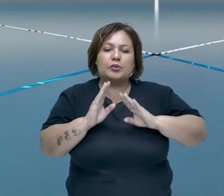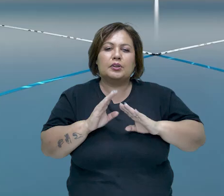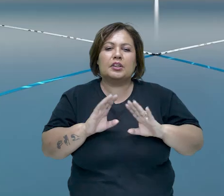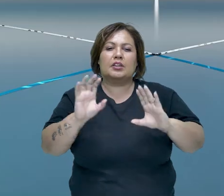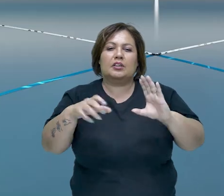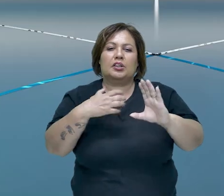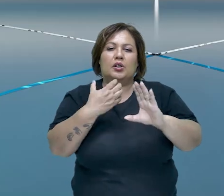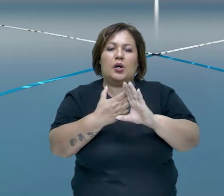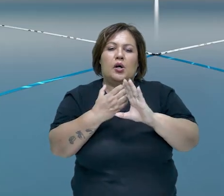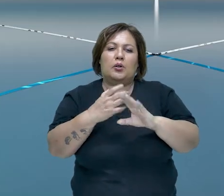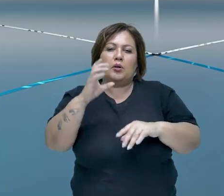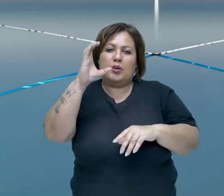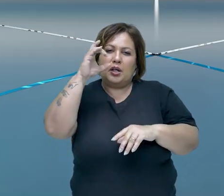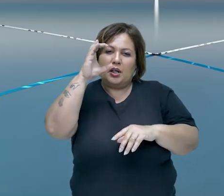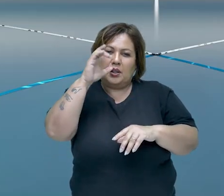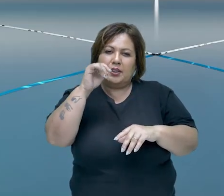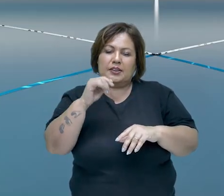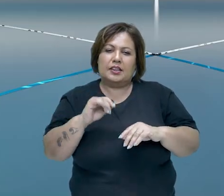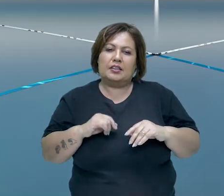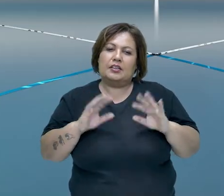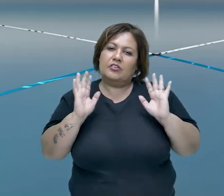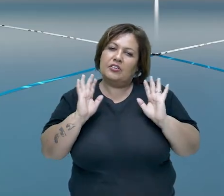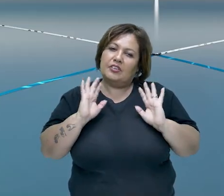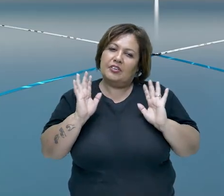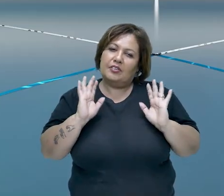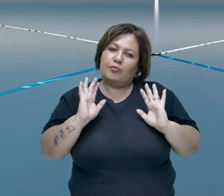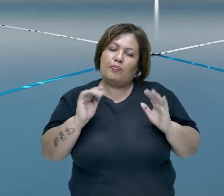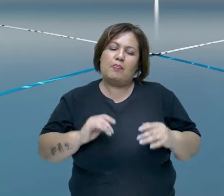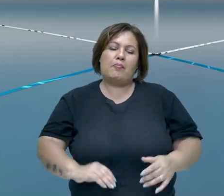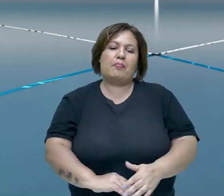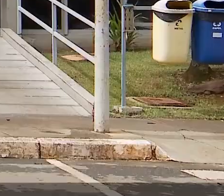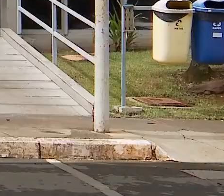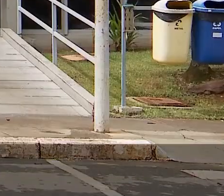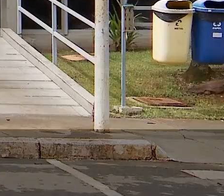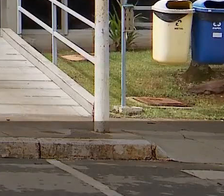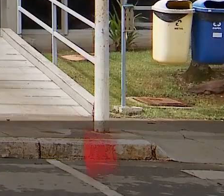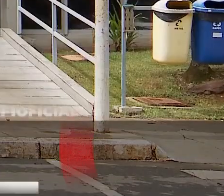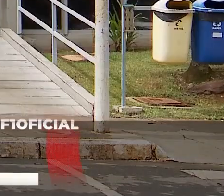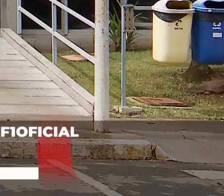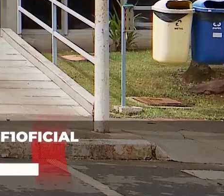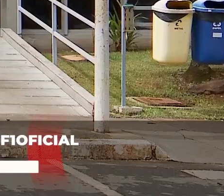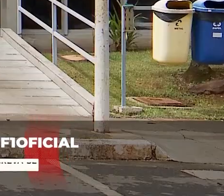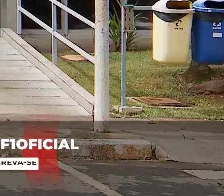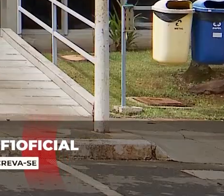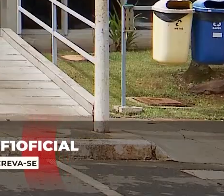Estamos no Facebook, no YouTube e no Instagram. Tchau!